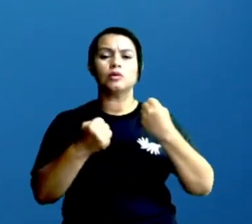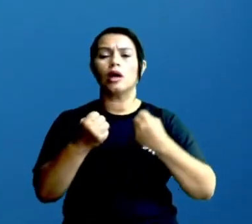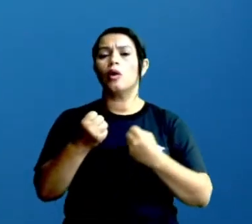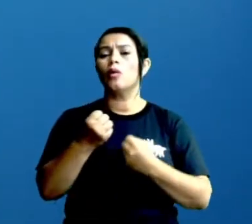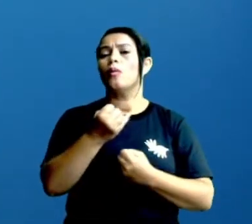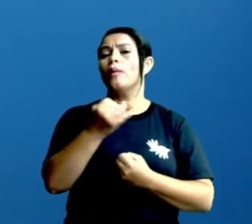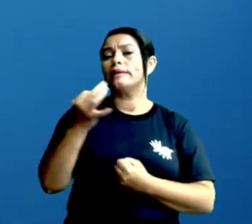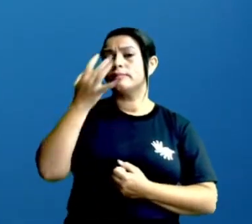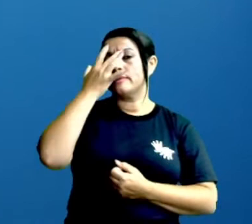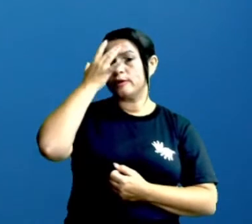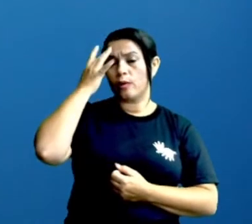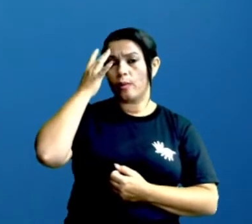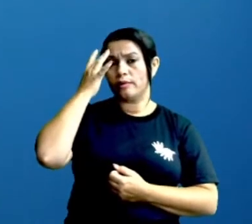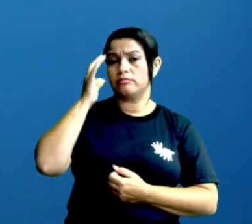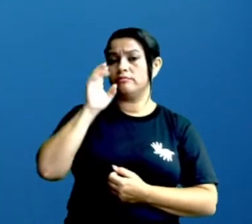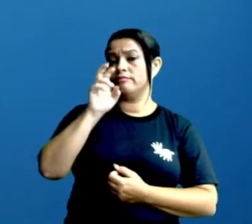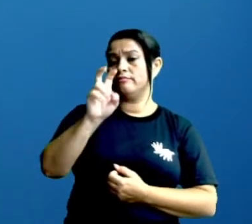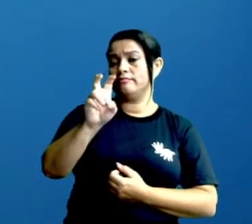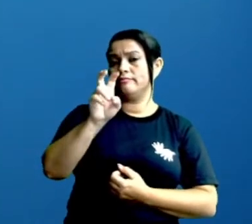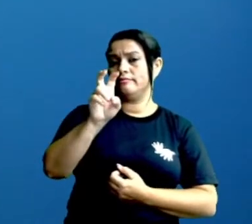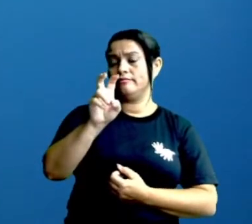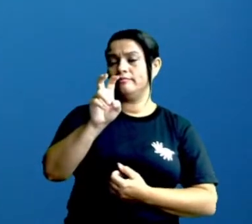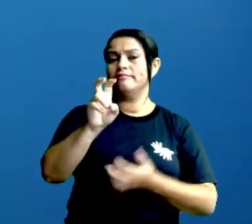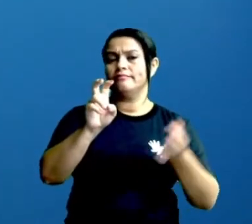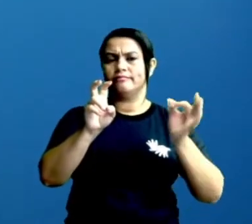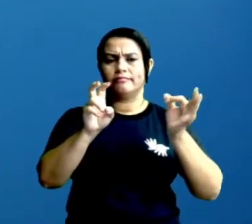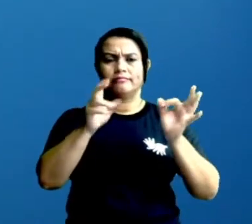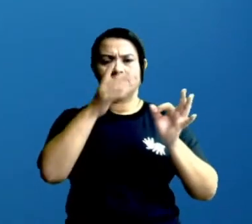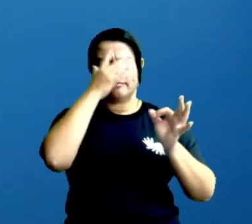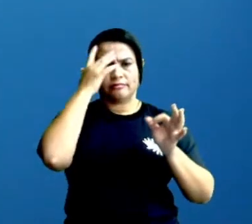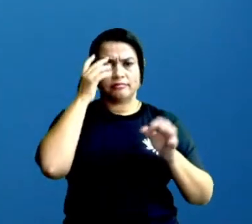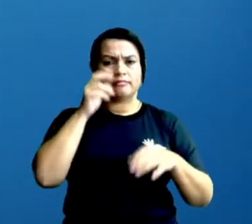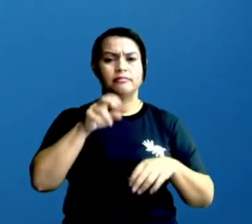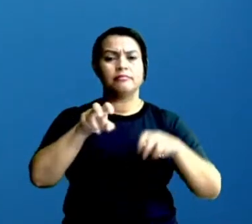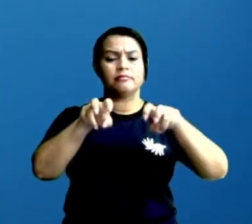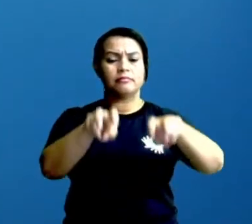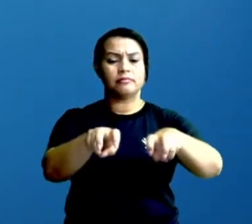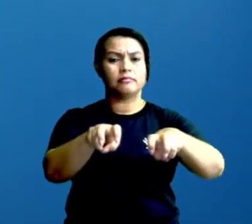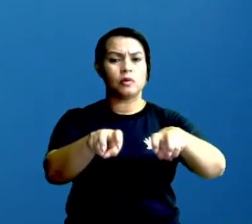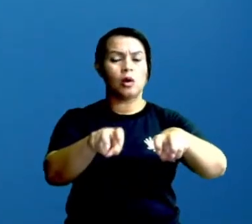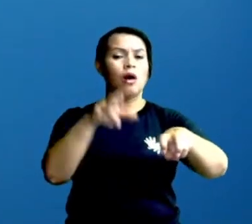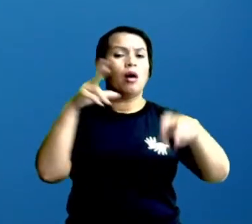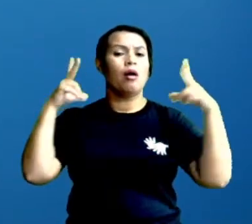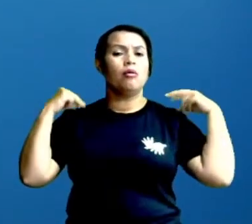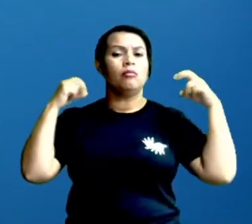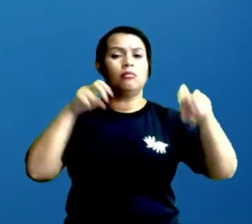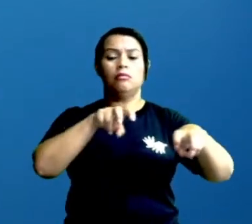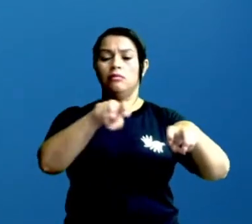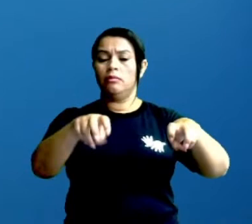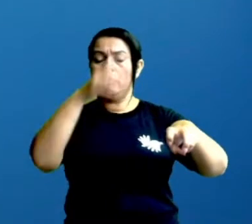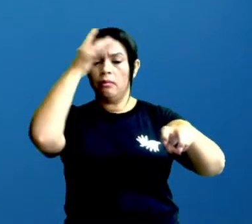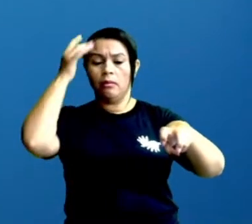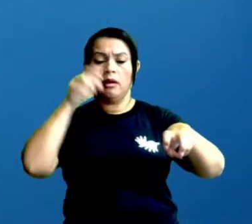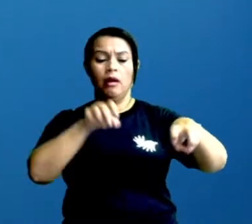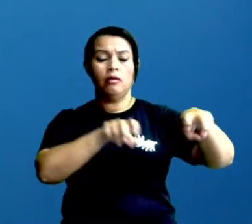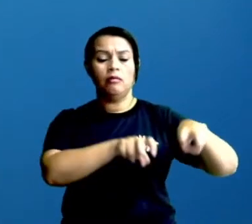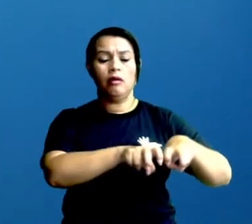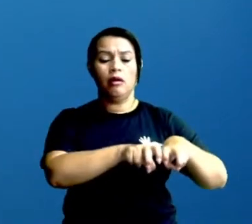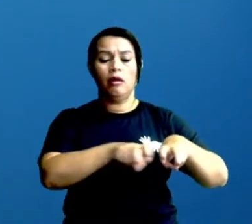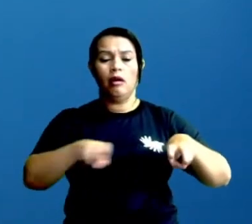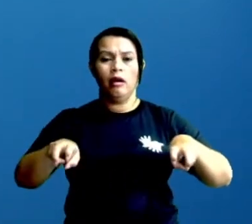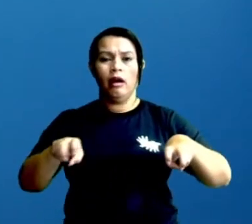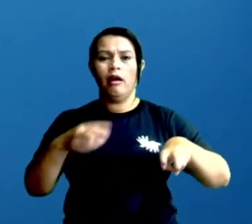para quantas pessoas? 5 pessoas, não é isso? 2 pessoas na frente, o motorista, uma pessoa na frente e 3 pessoas